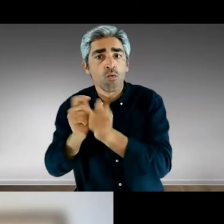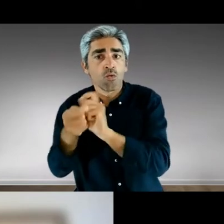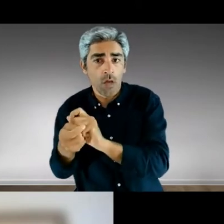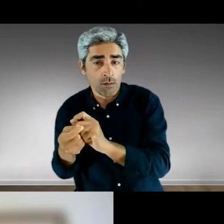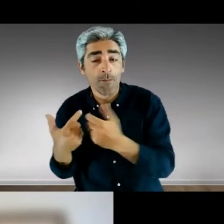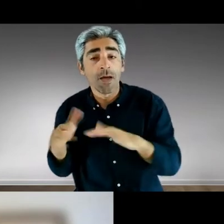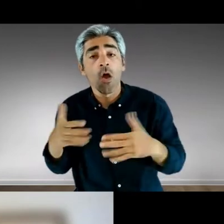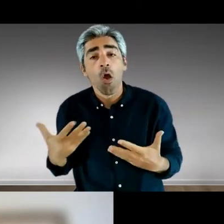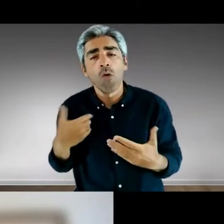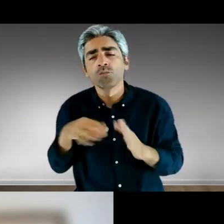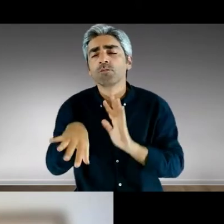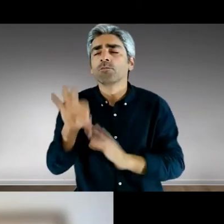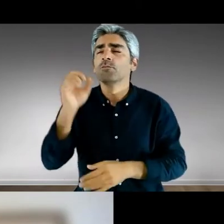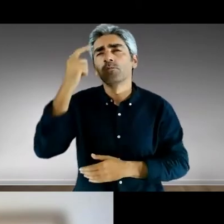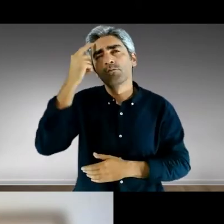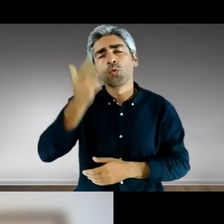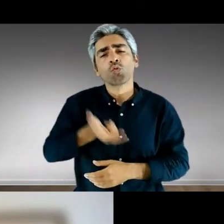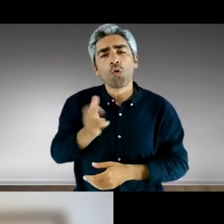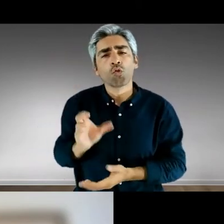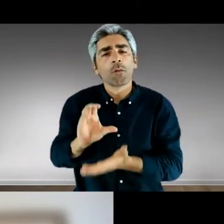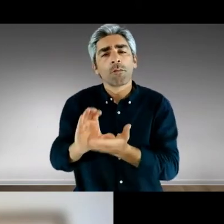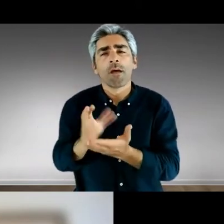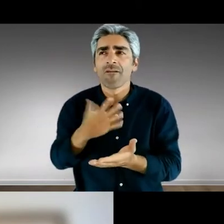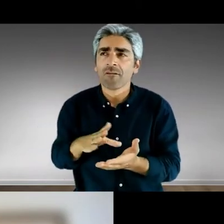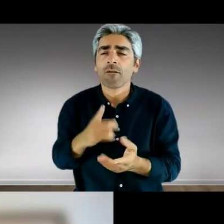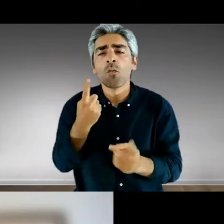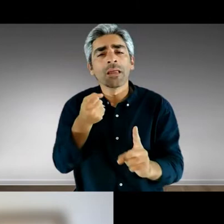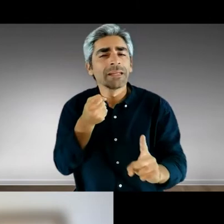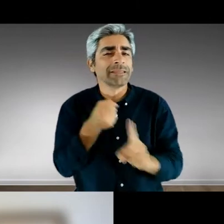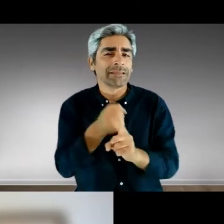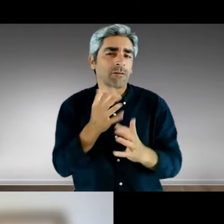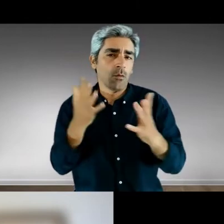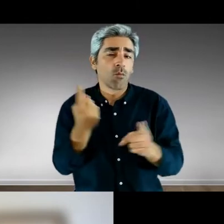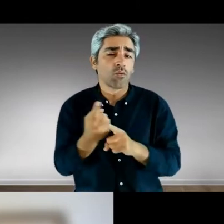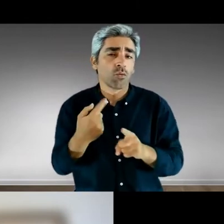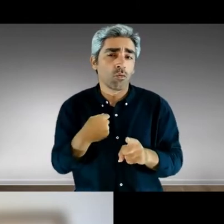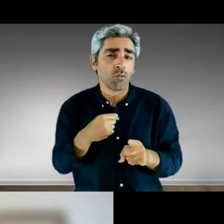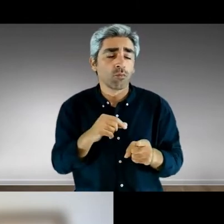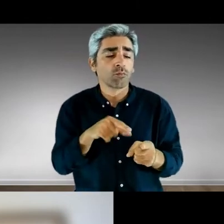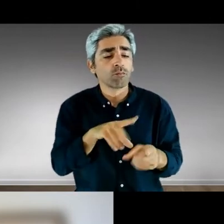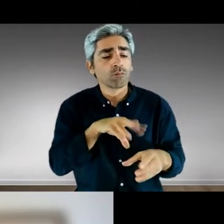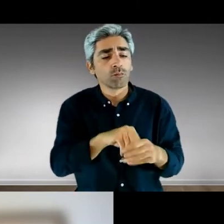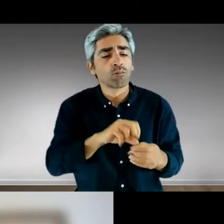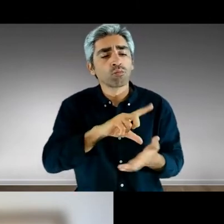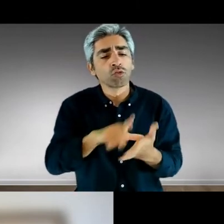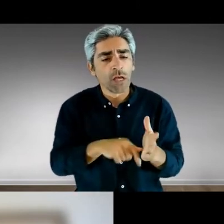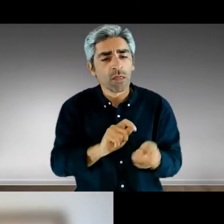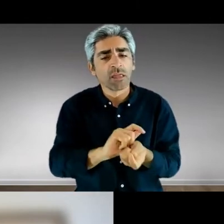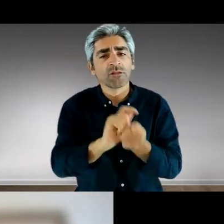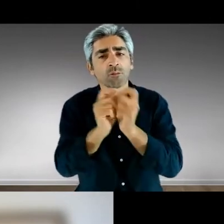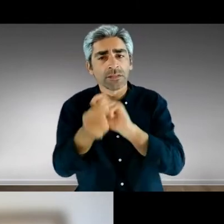agora quando fui escolher o doutoramento achei que me tinha que desafiar, porque eu estou muito ligada a projetos de transformação digital e gestão da